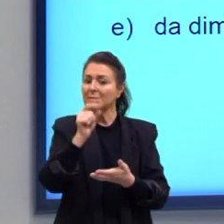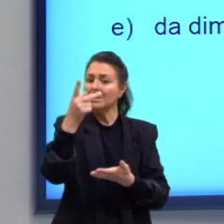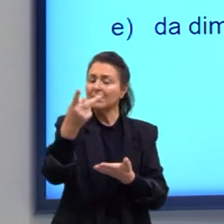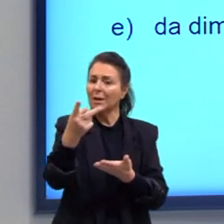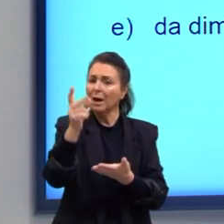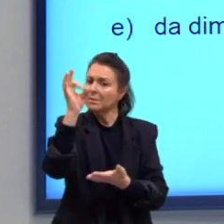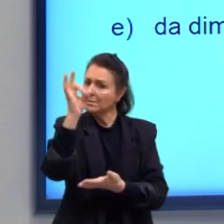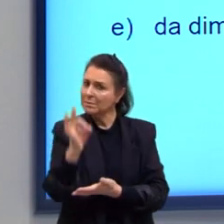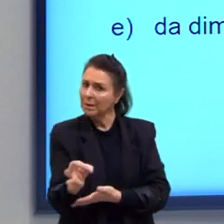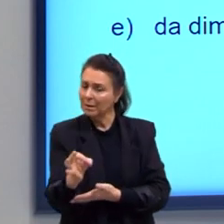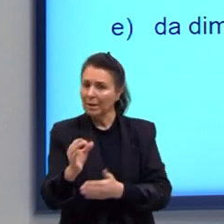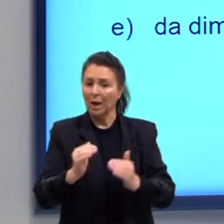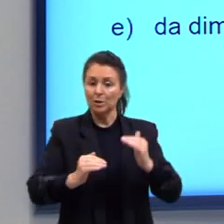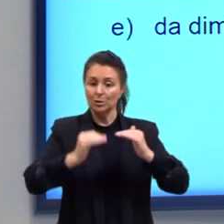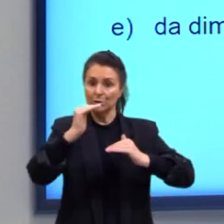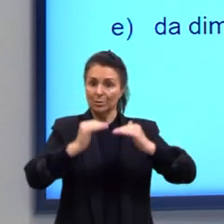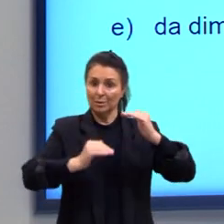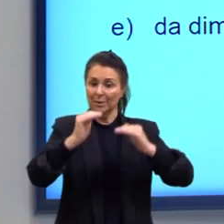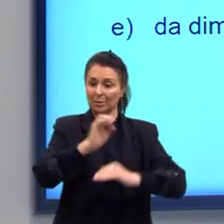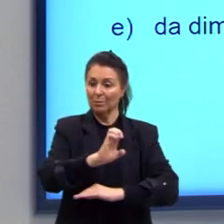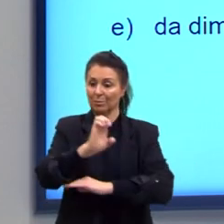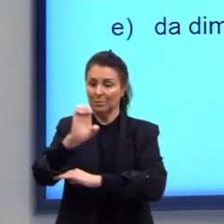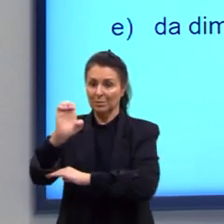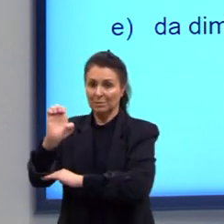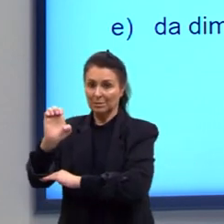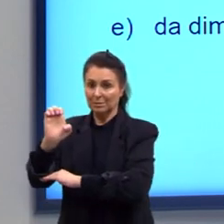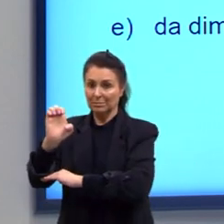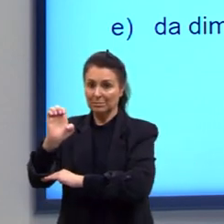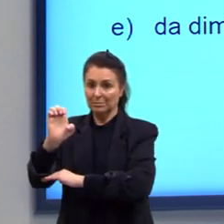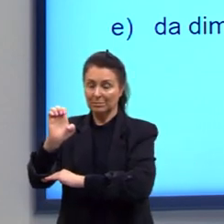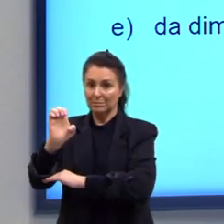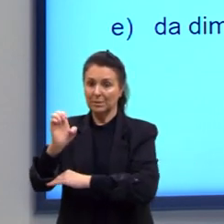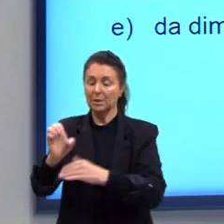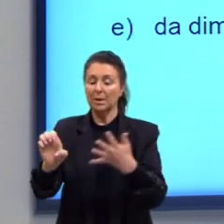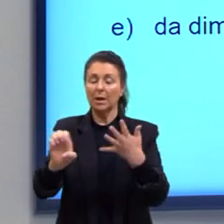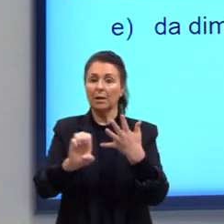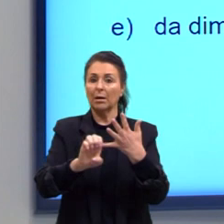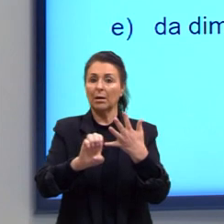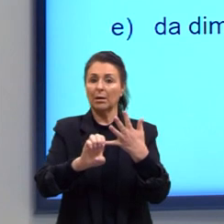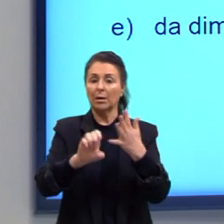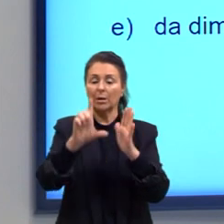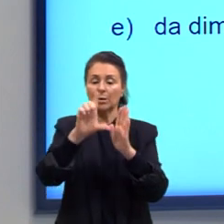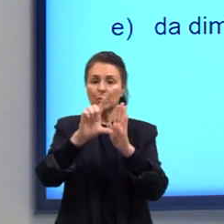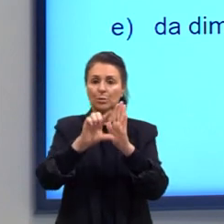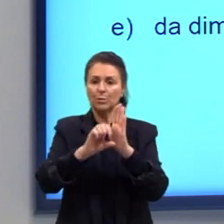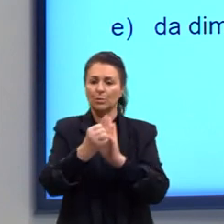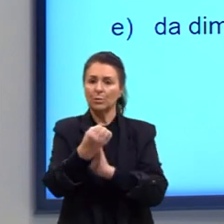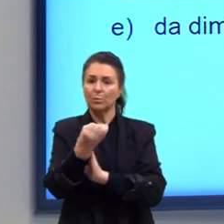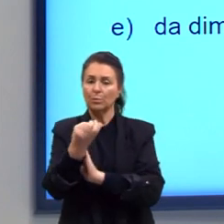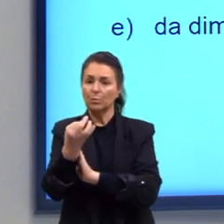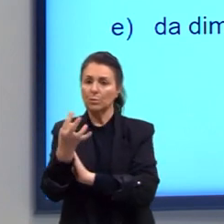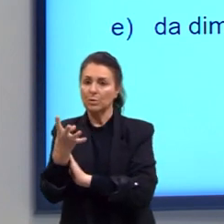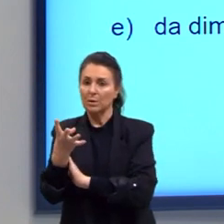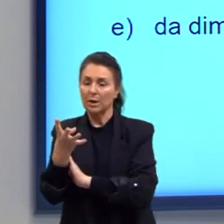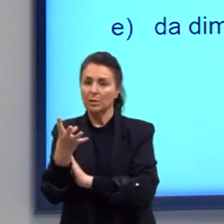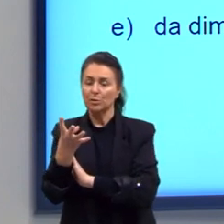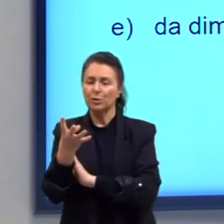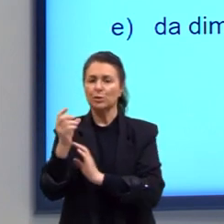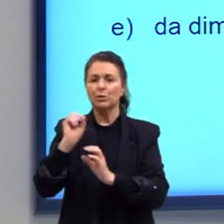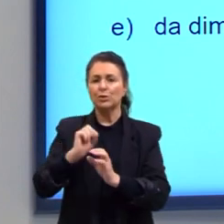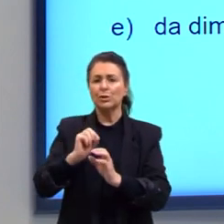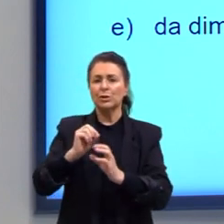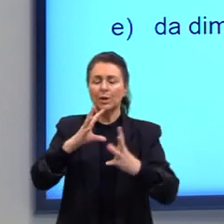o o equilíbrio para a esquerda e só por descarte daí a diminuição de quantidade de hemácias